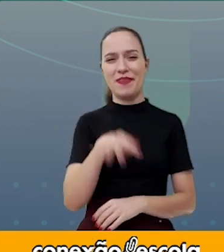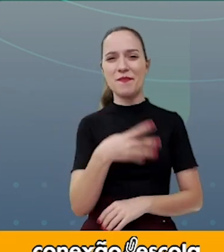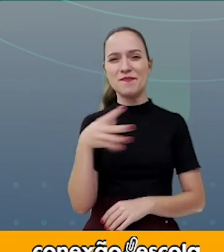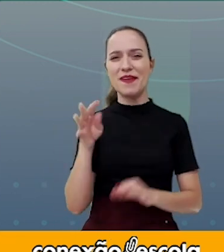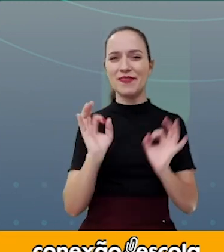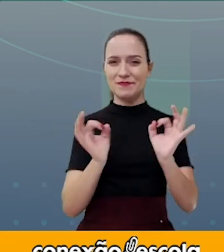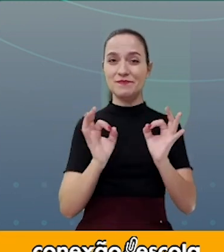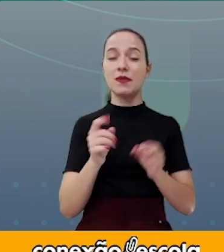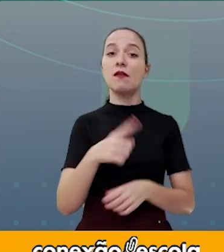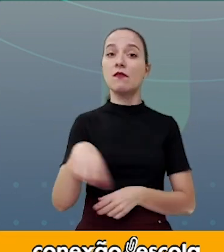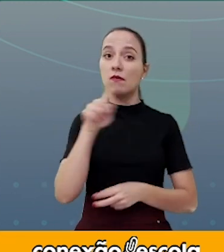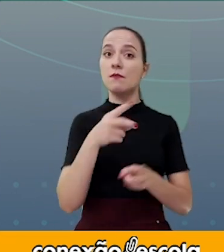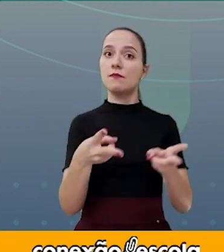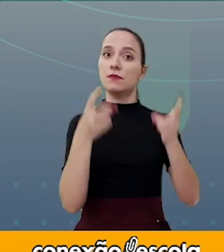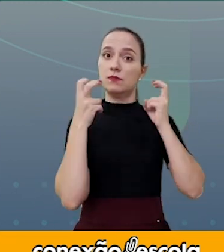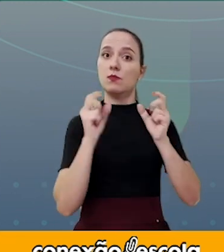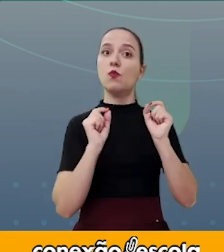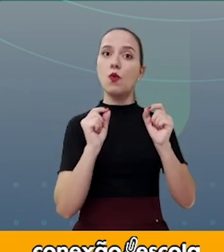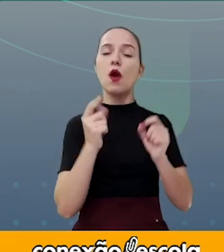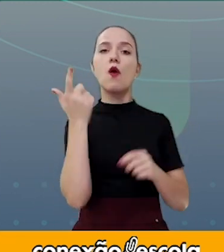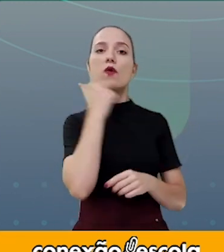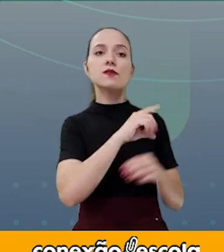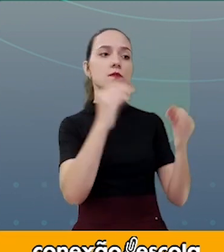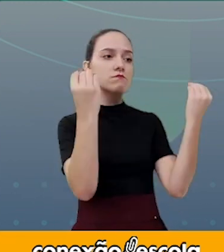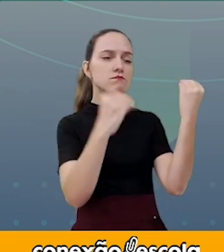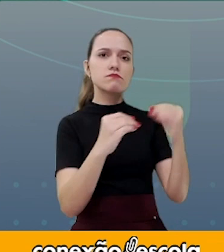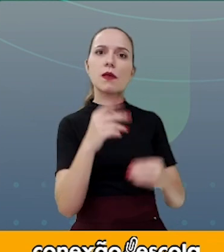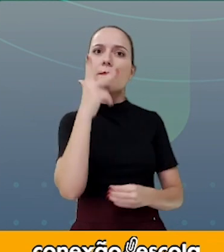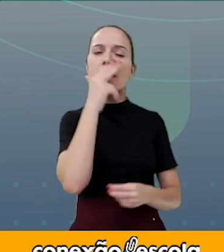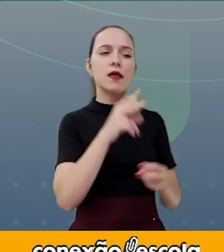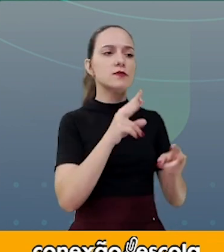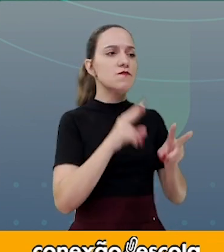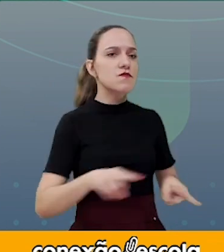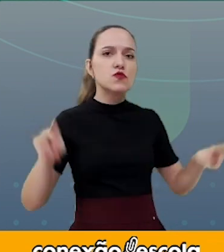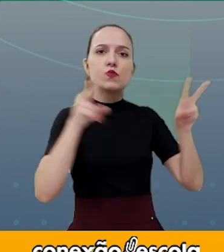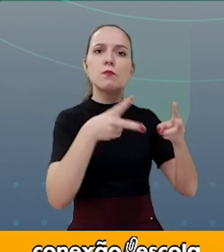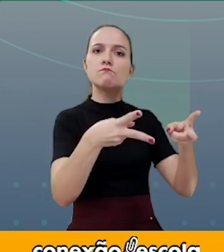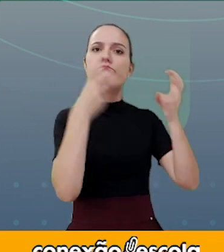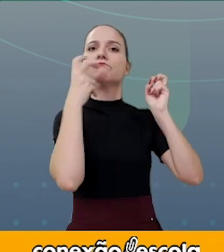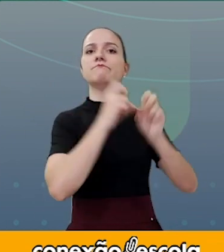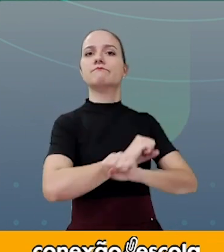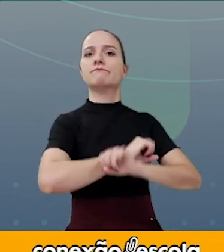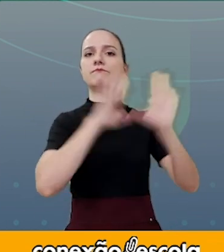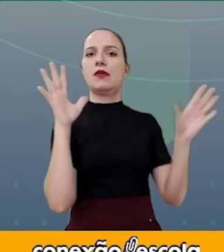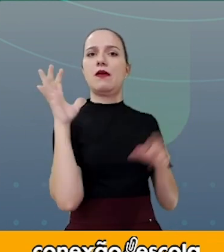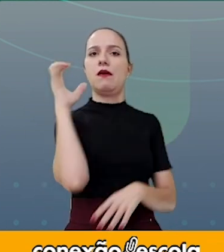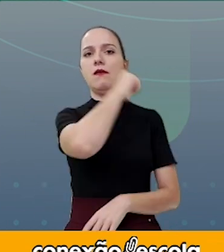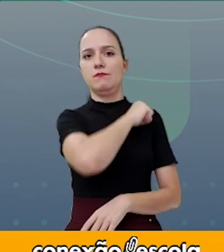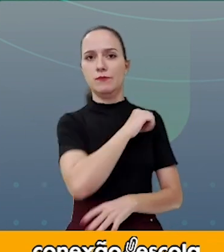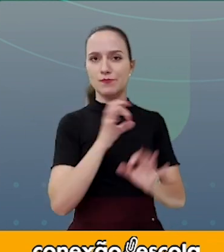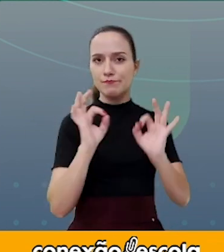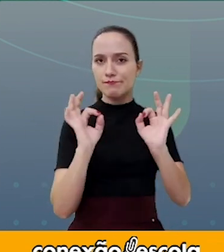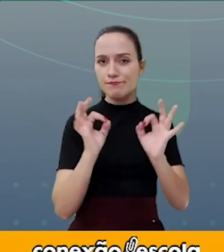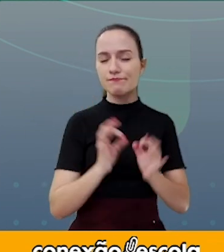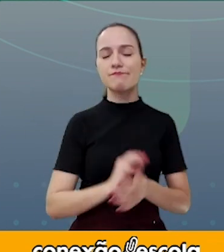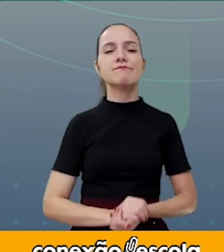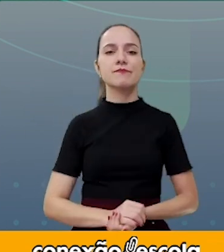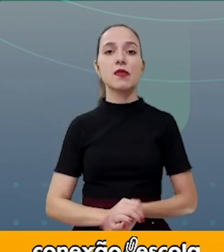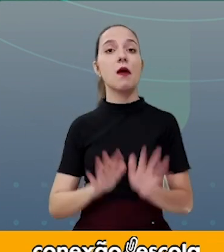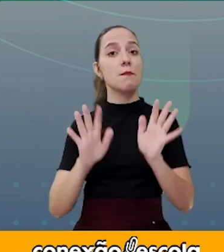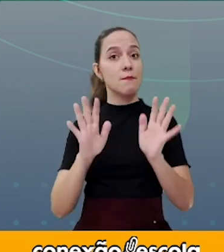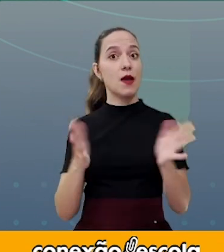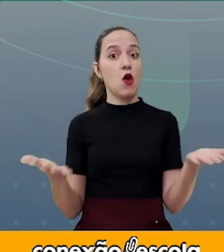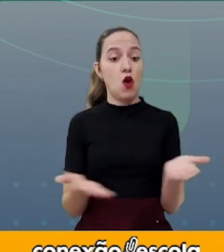Consegue perceber que os dados ficam mais visíveis? A tabela facilita a visualização. Bom, mas